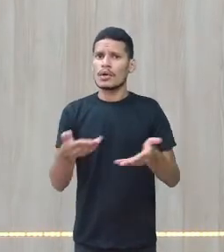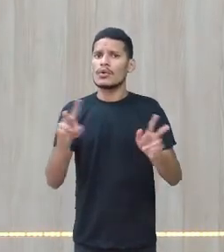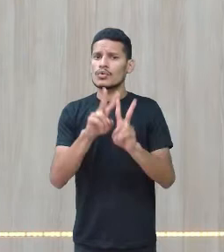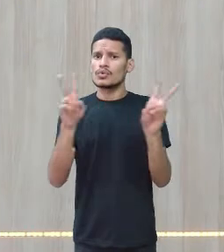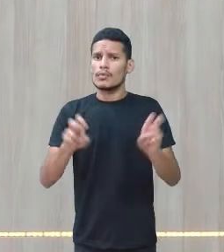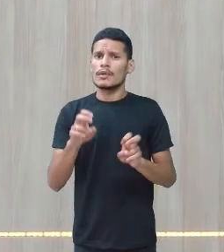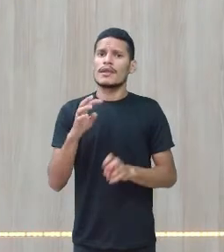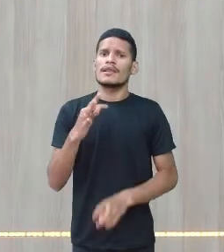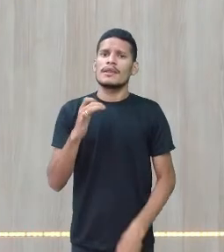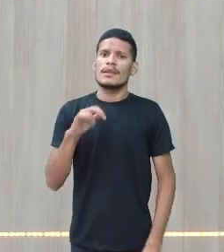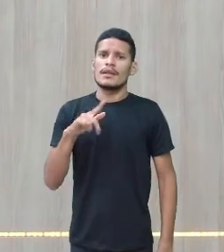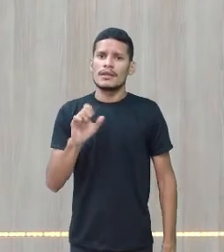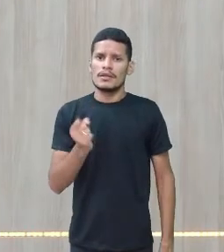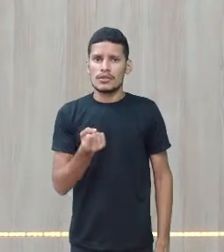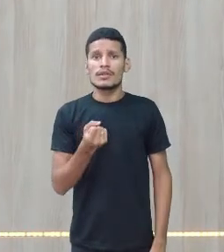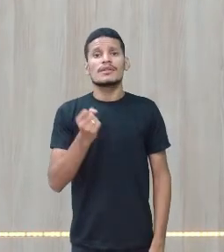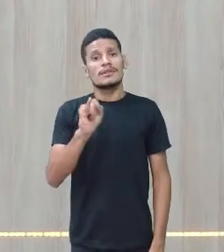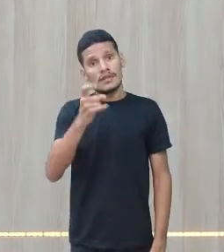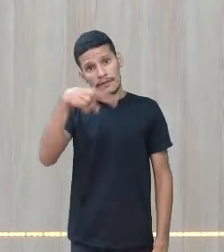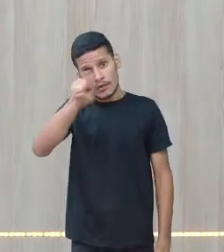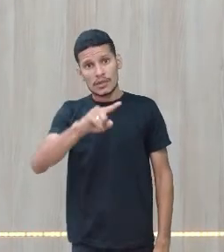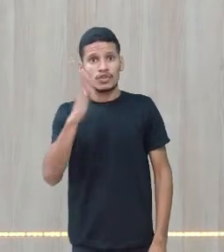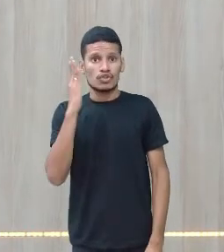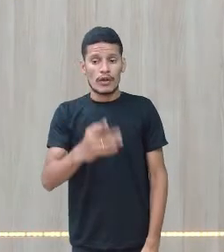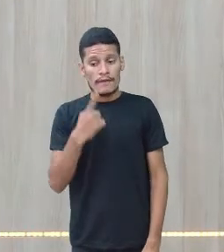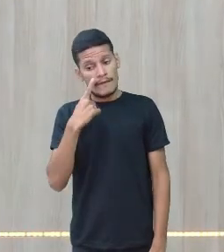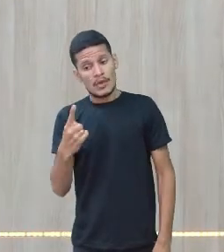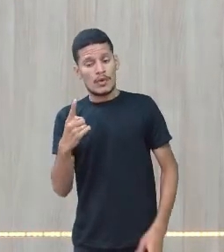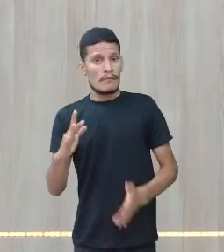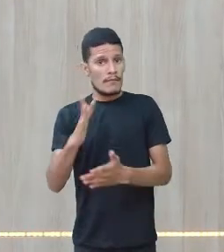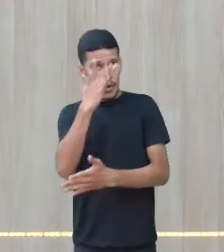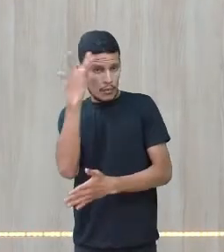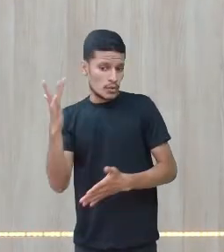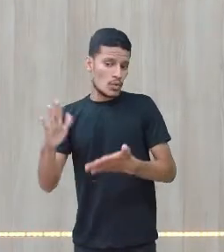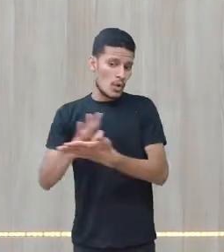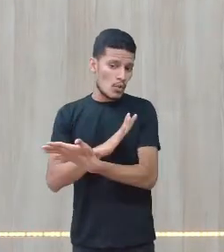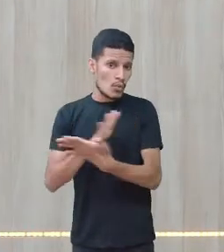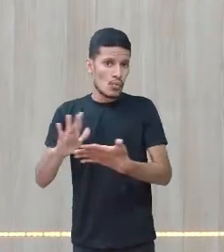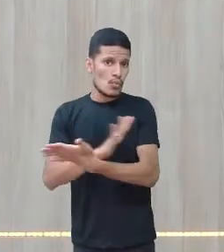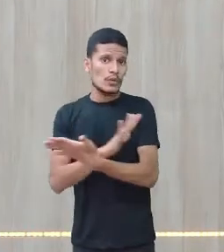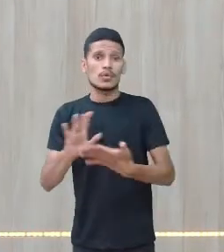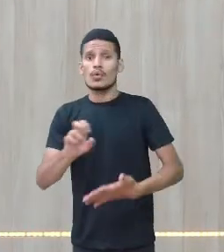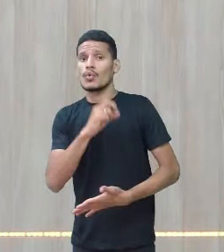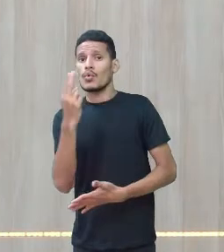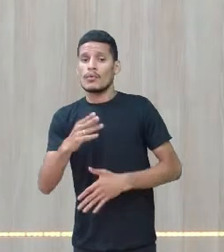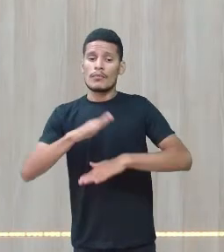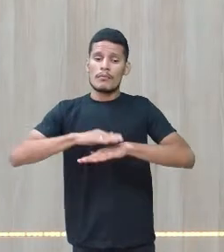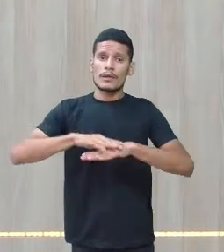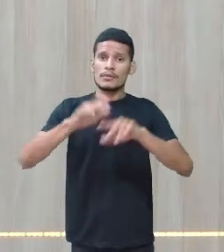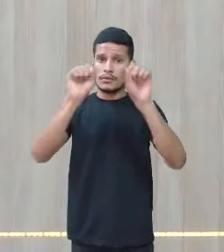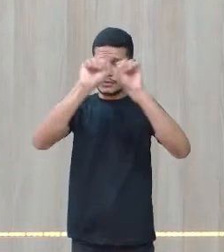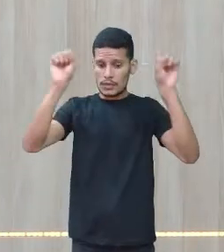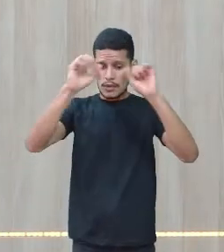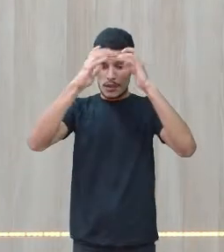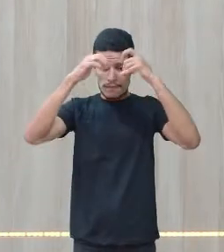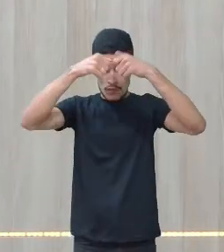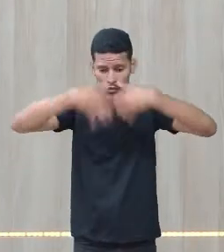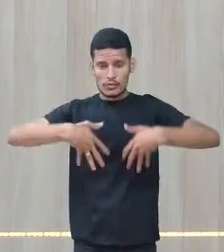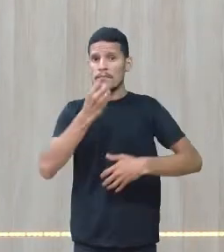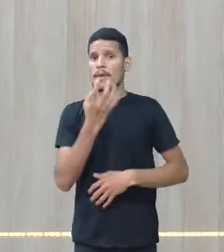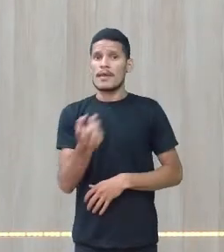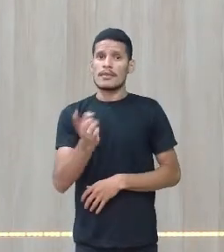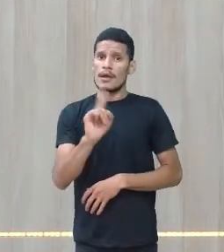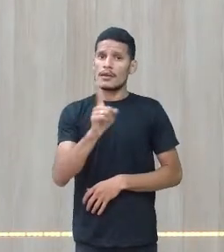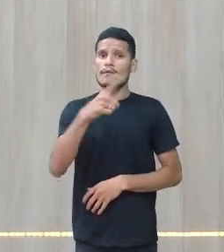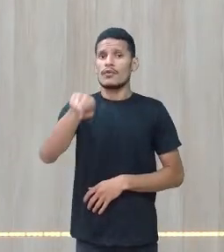tiques, se você já viu alguém, se você em algum momento, né, do sistema nervoso aí não está bem, e você